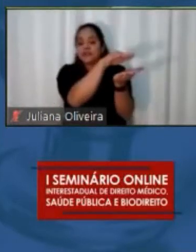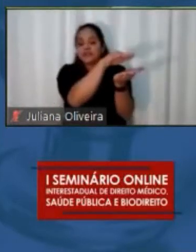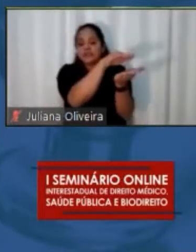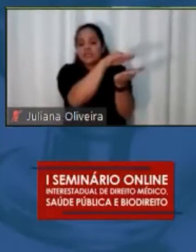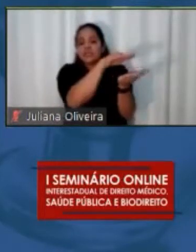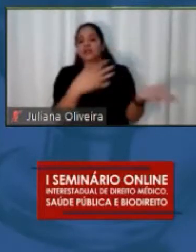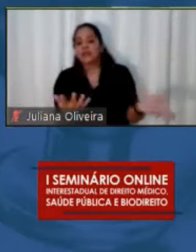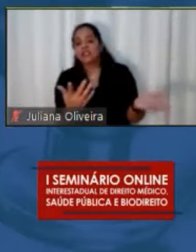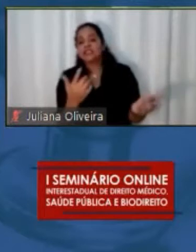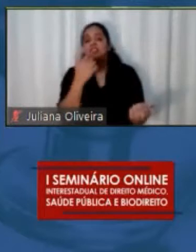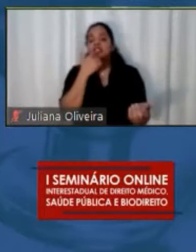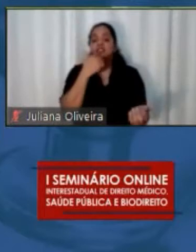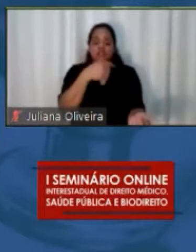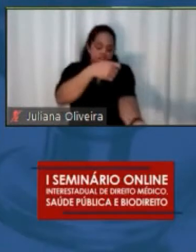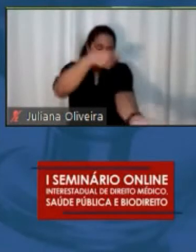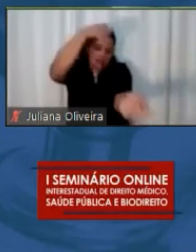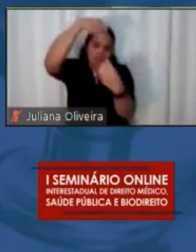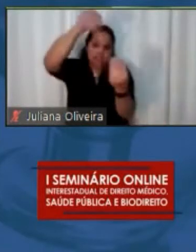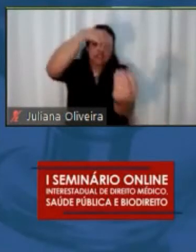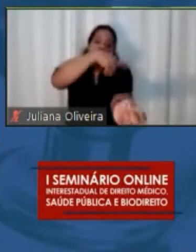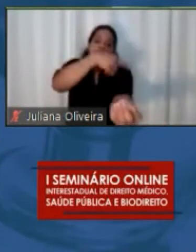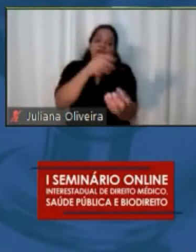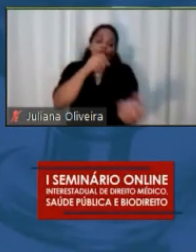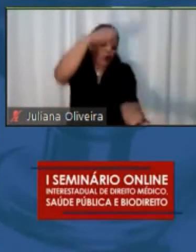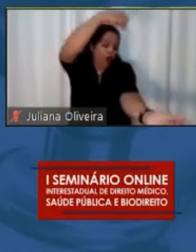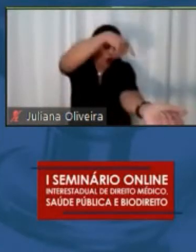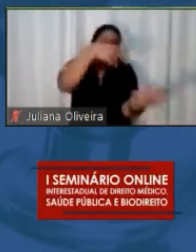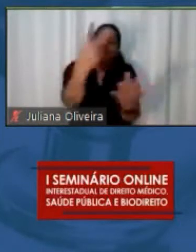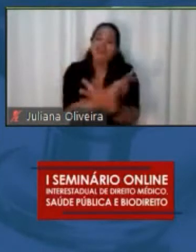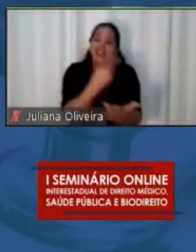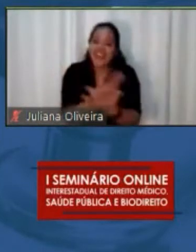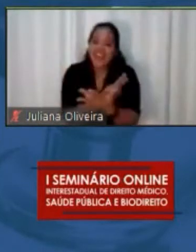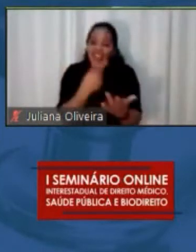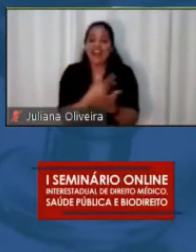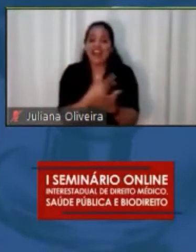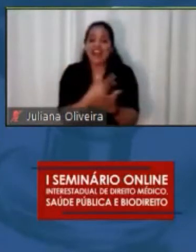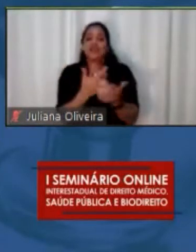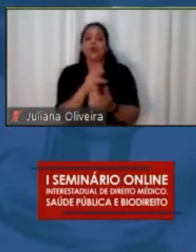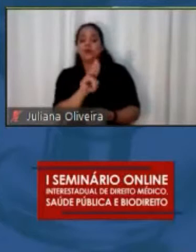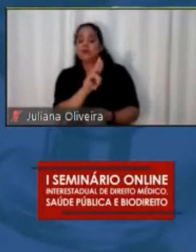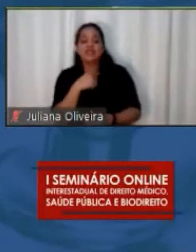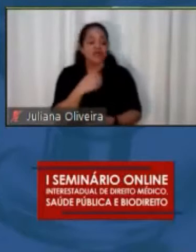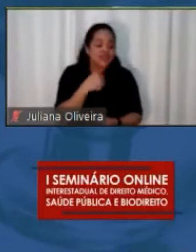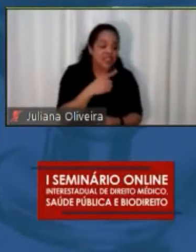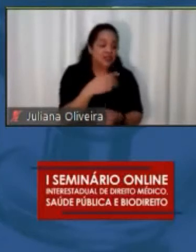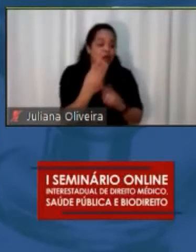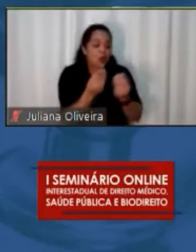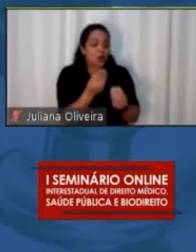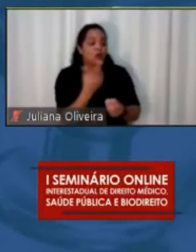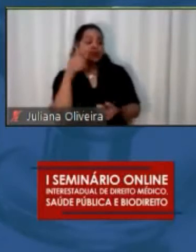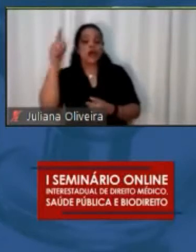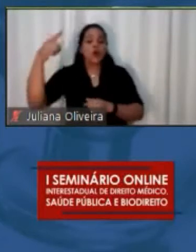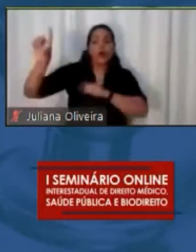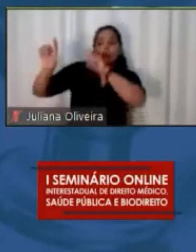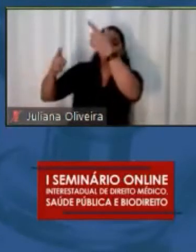mal utilizado ou não se saiba utilizar técnicas em que possa o paciente receber um